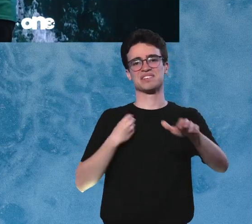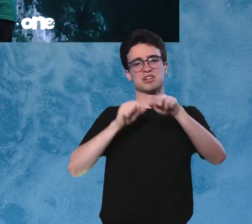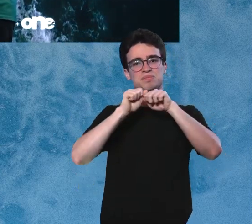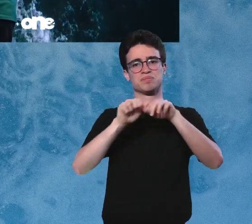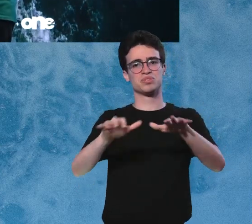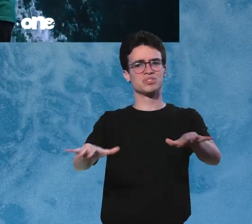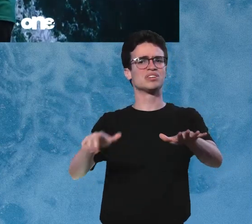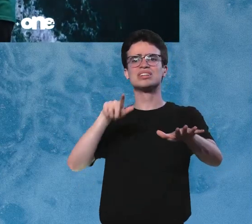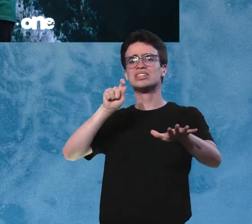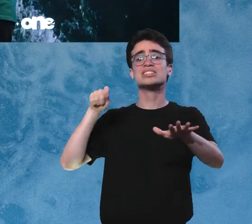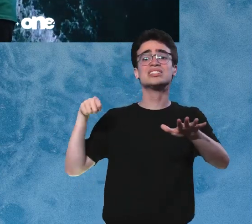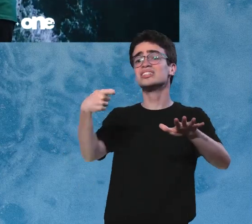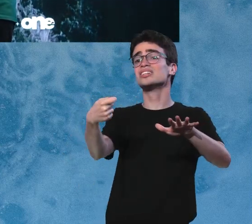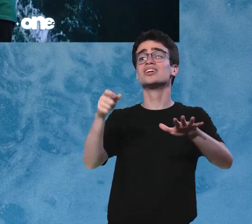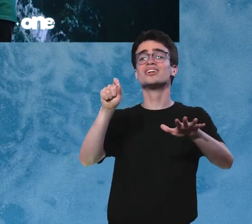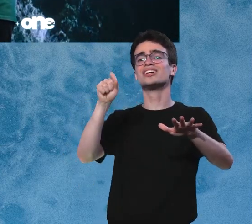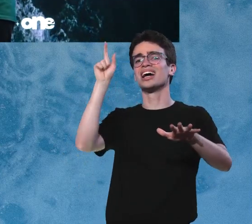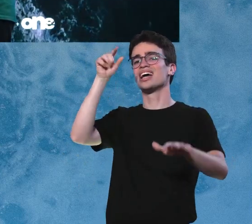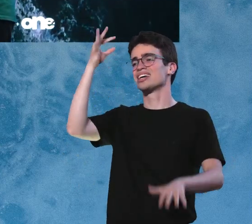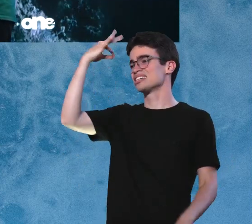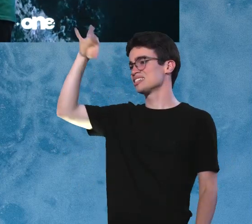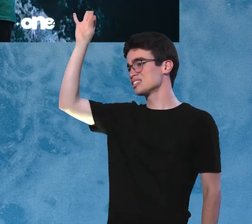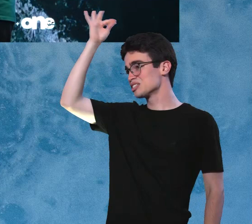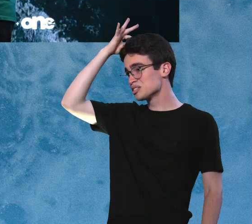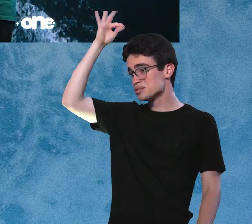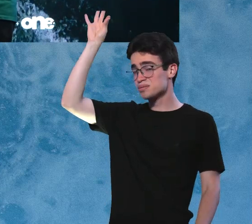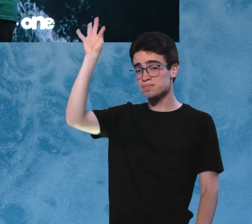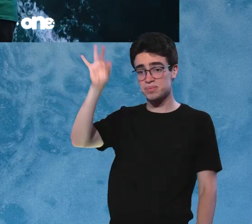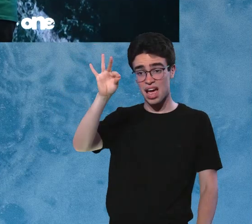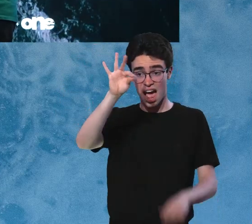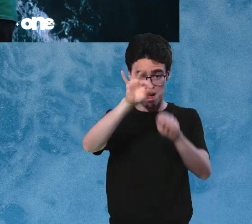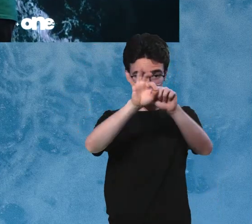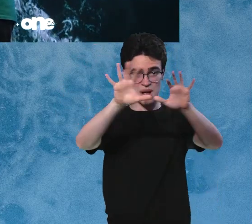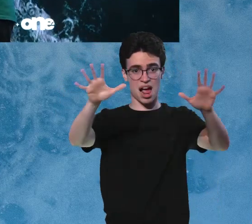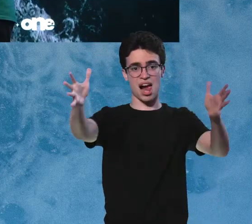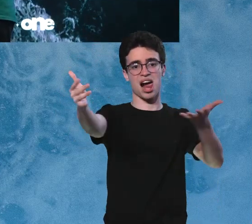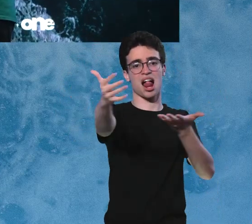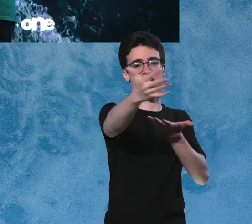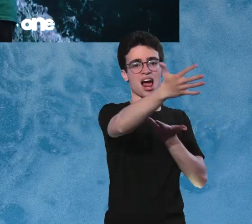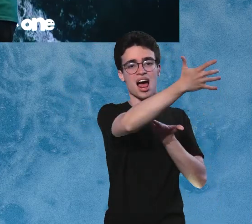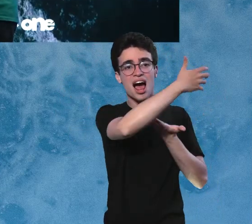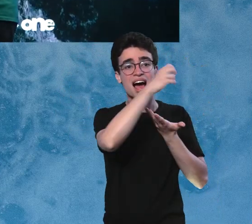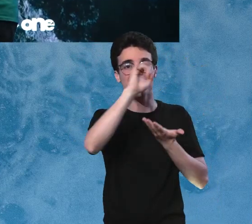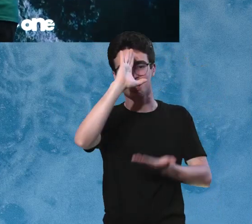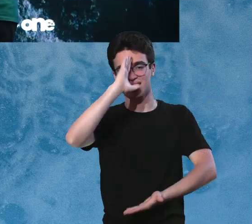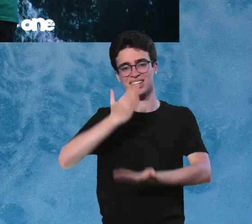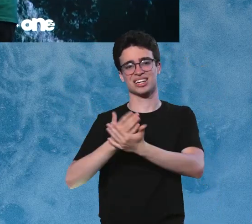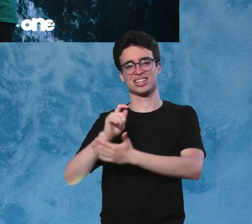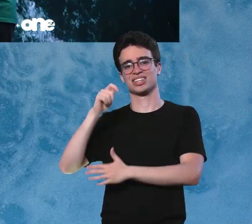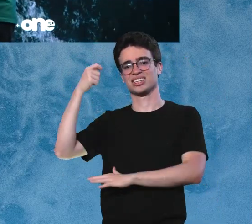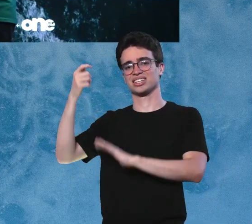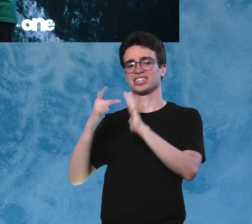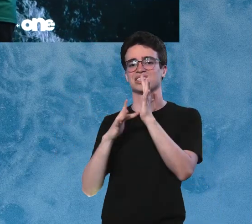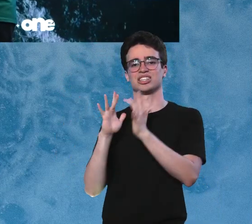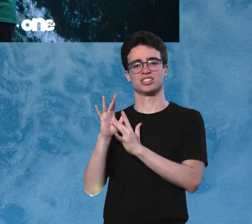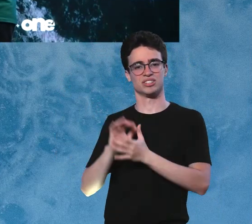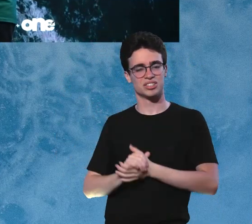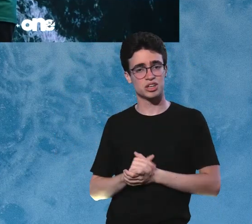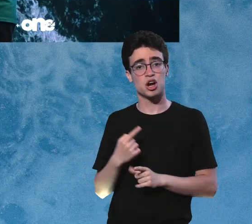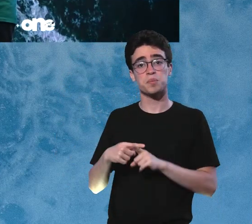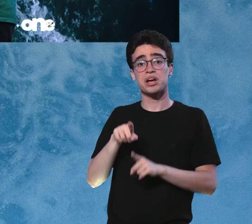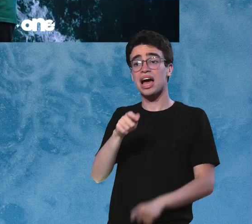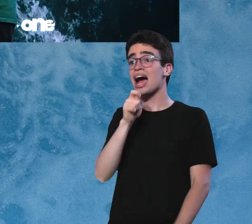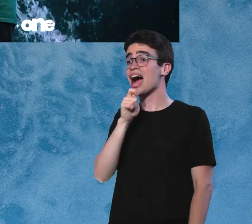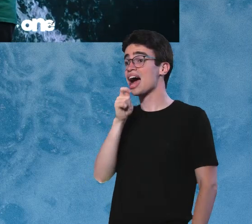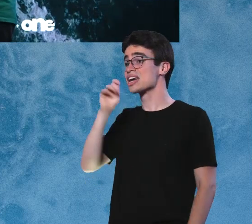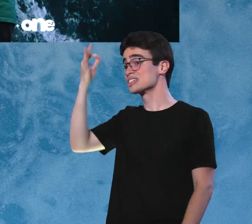ao Espírito, que mais tarde receberiam os que nele crescem. Até então o Espírito ainda não tinha sido dado, pois